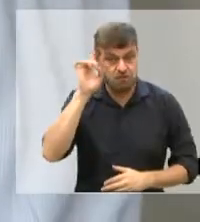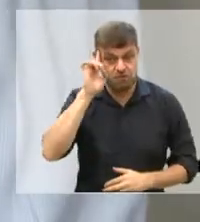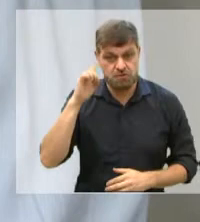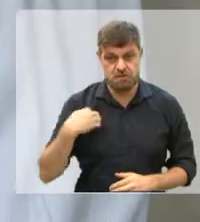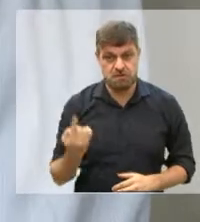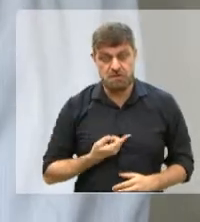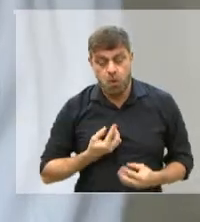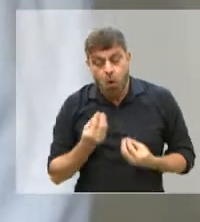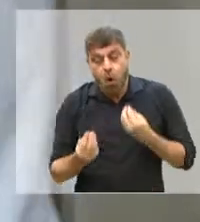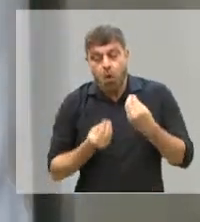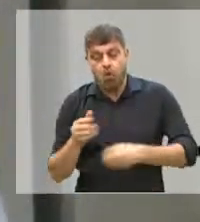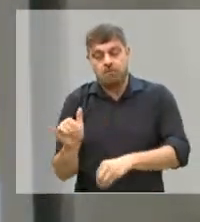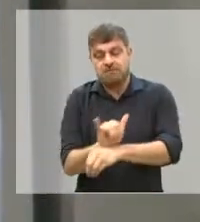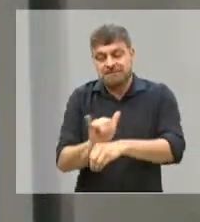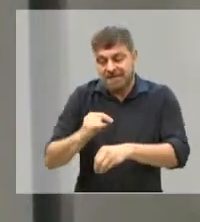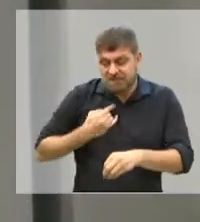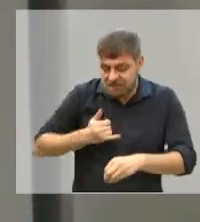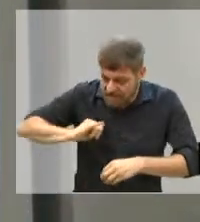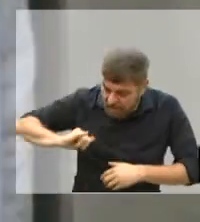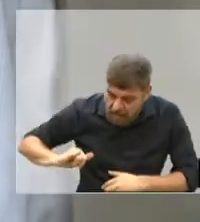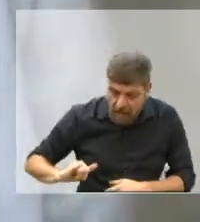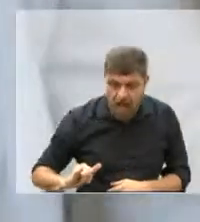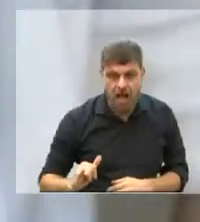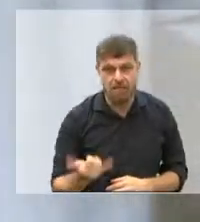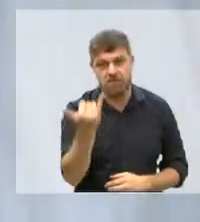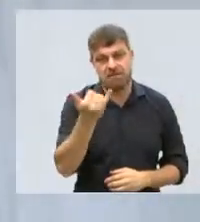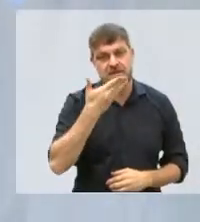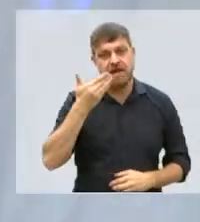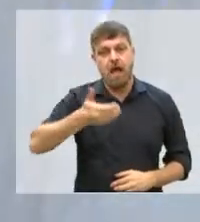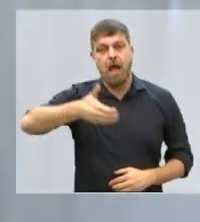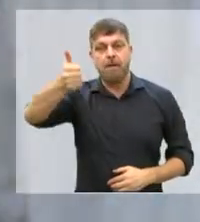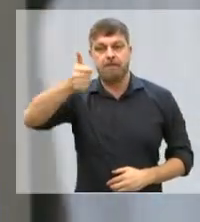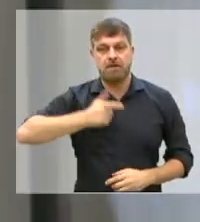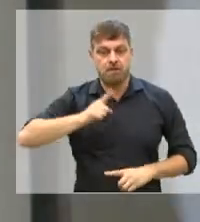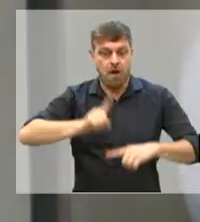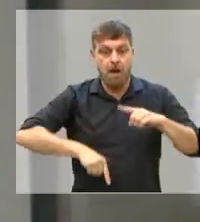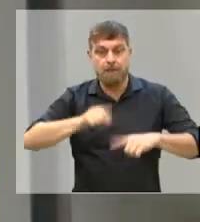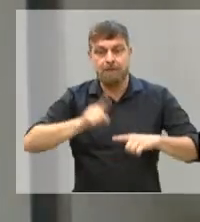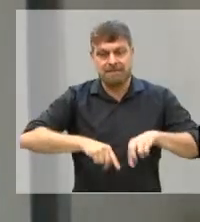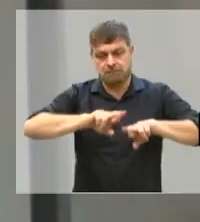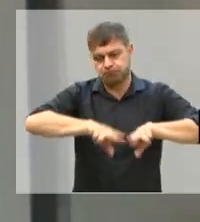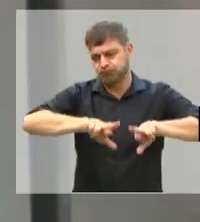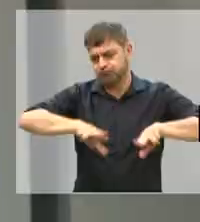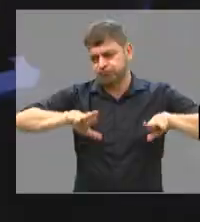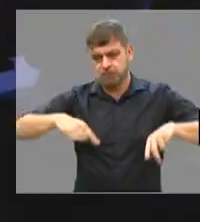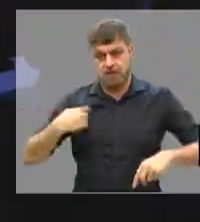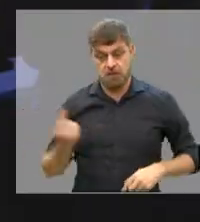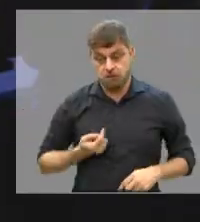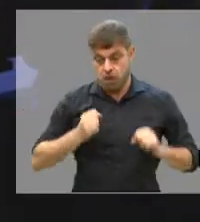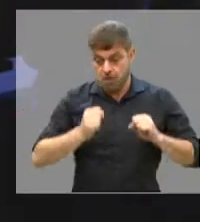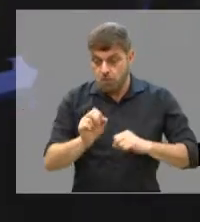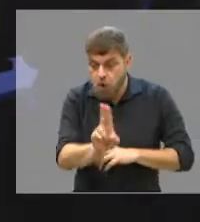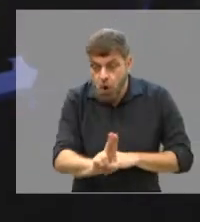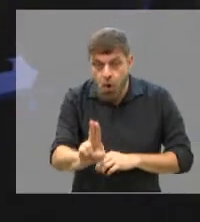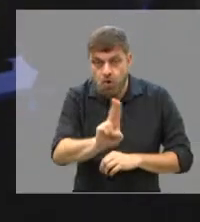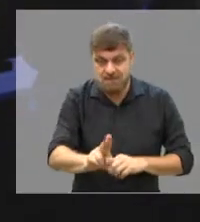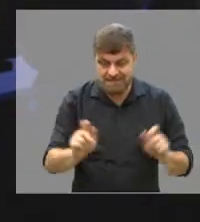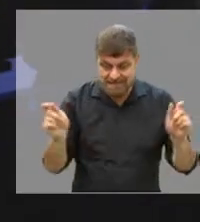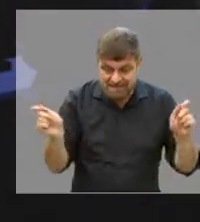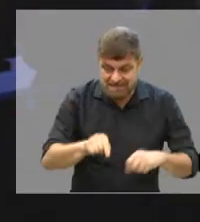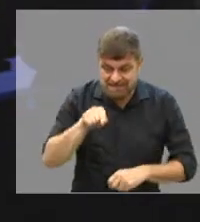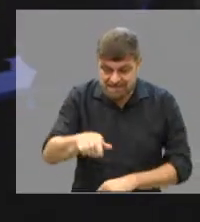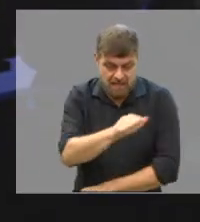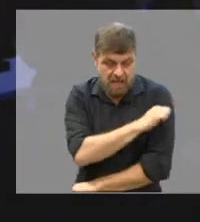então é de que forma a gente pode explorar mais esses novos instrumentos que estão à disposição e que